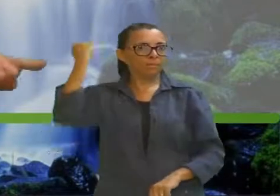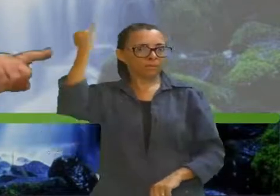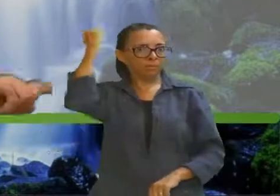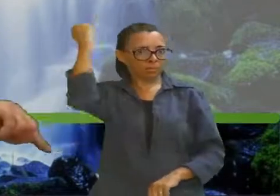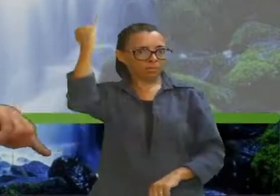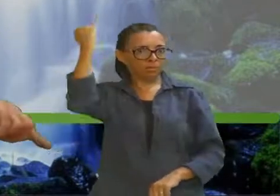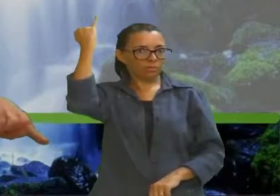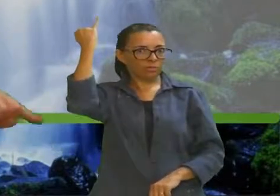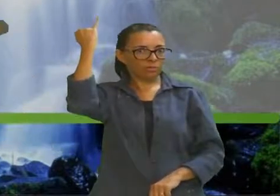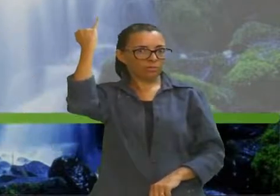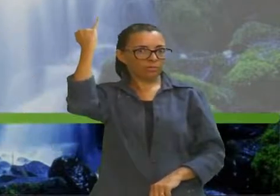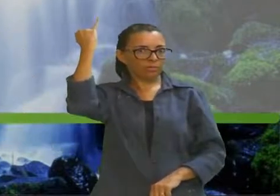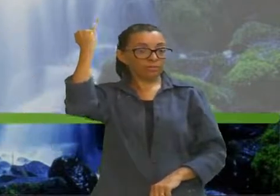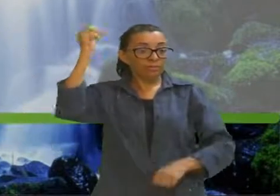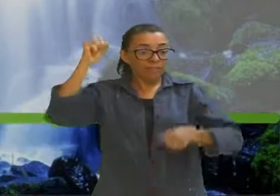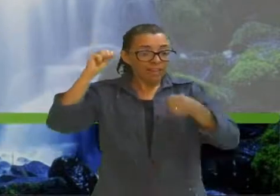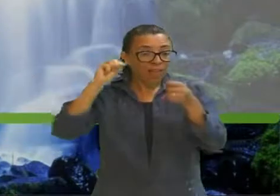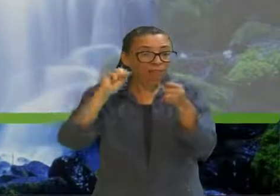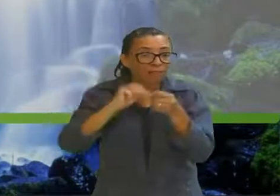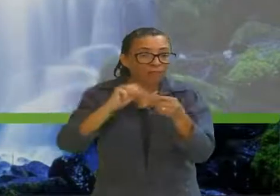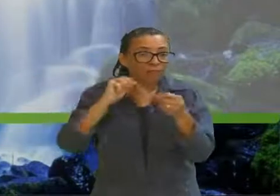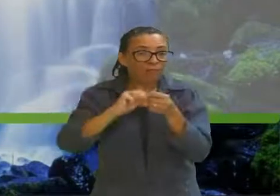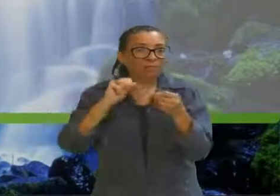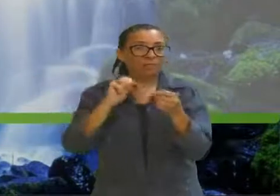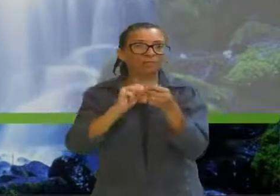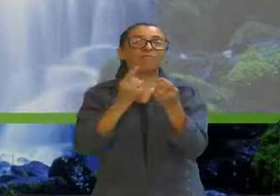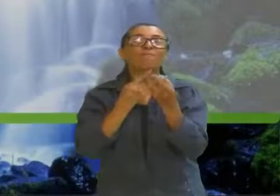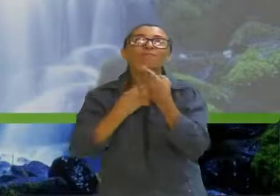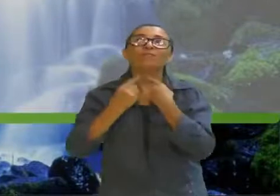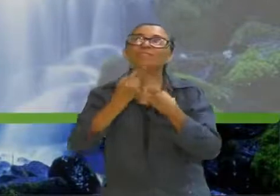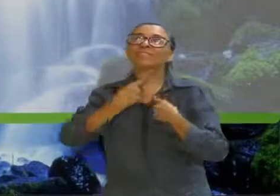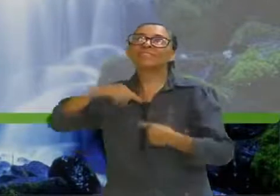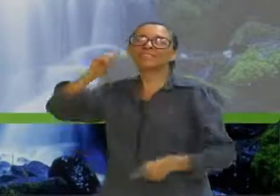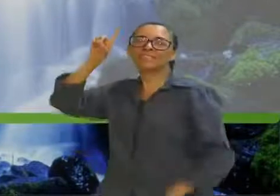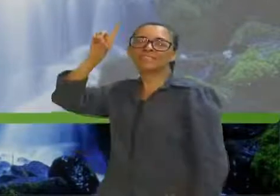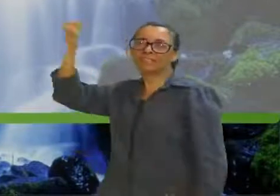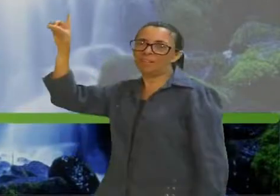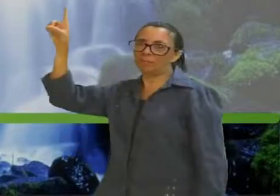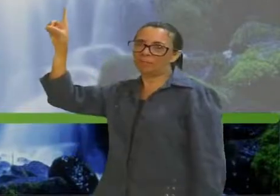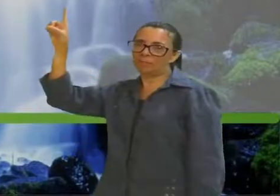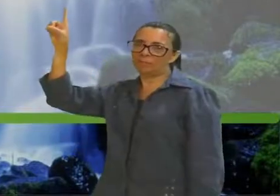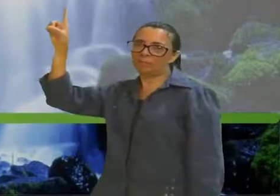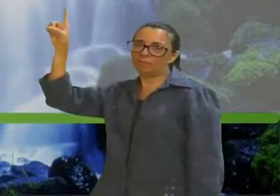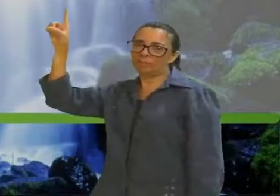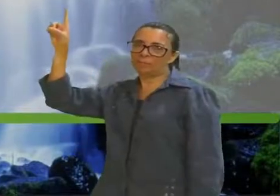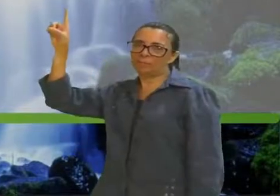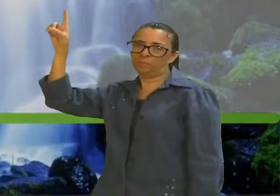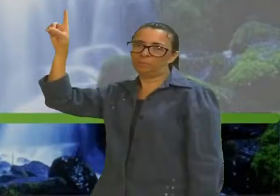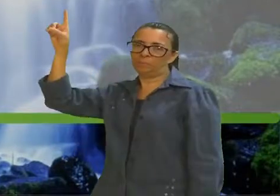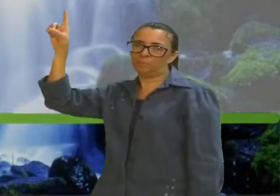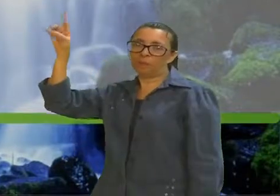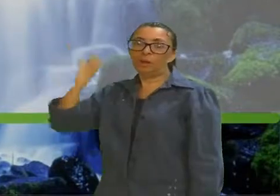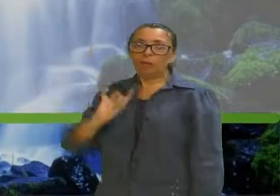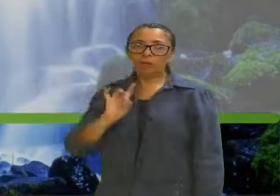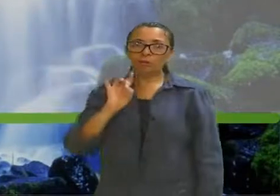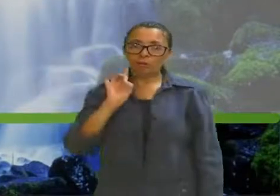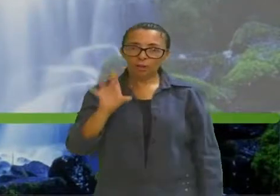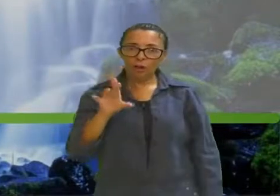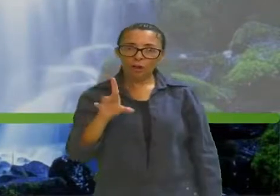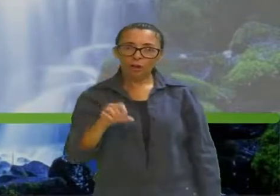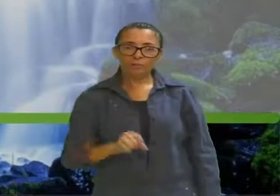vai fazer, ou não também dizer que é bom. Mas dizer não resolve